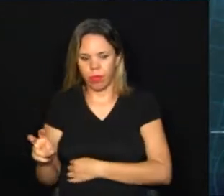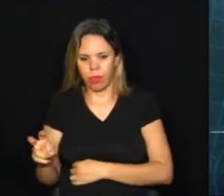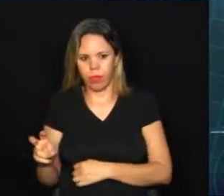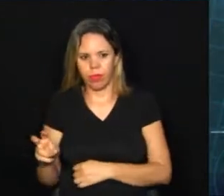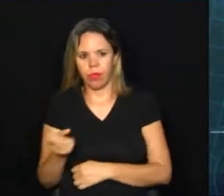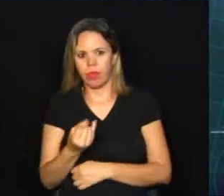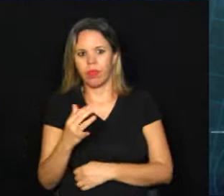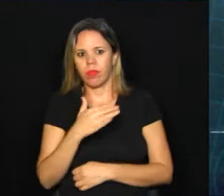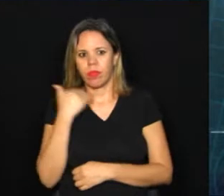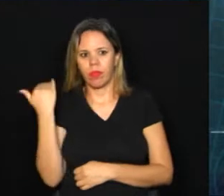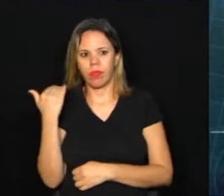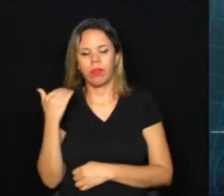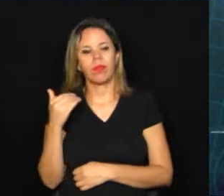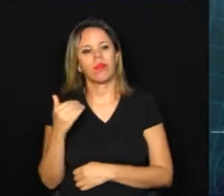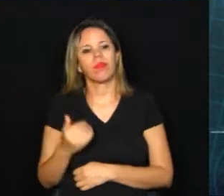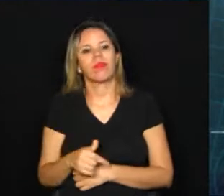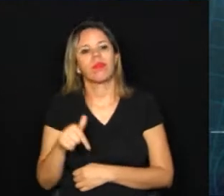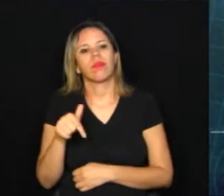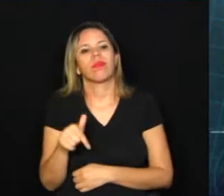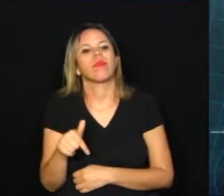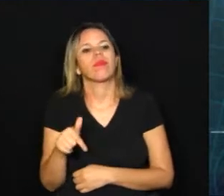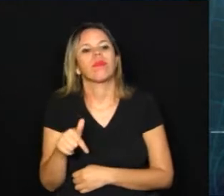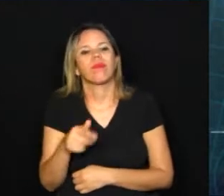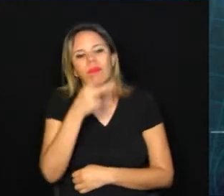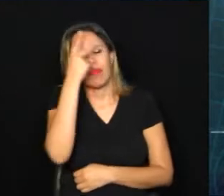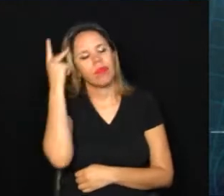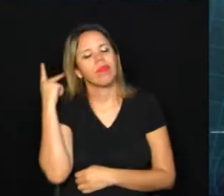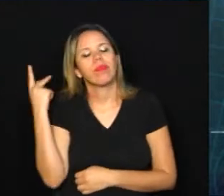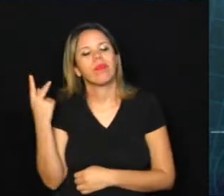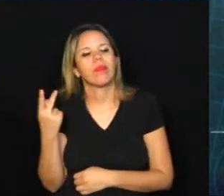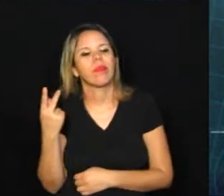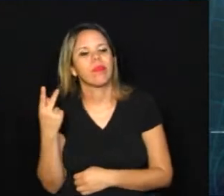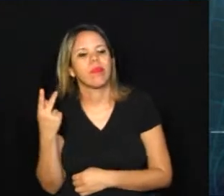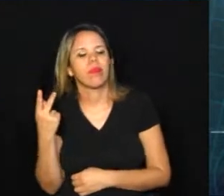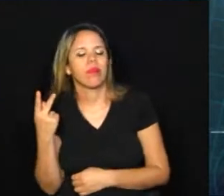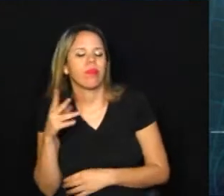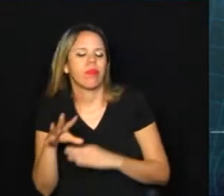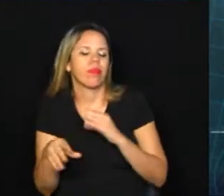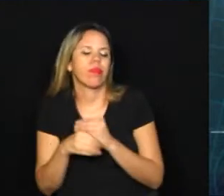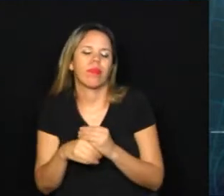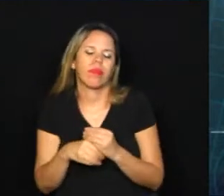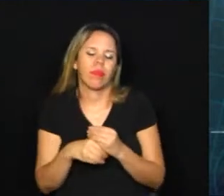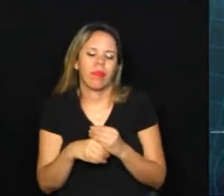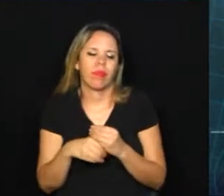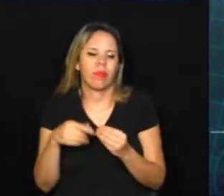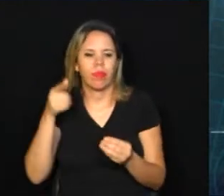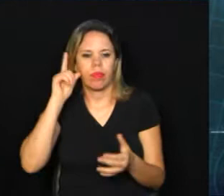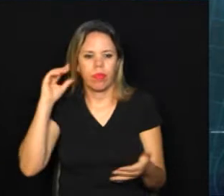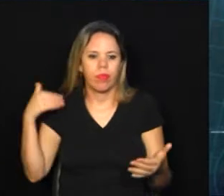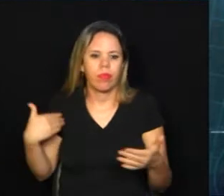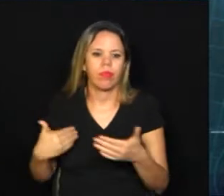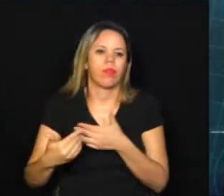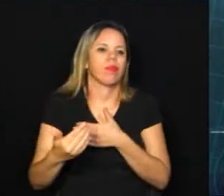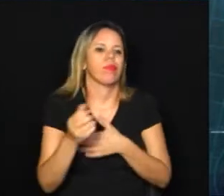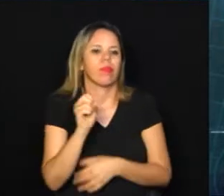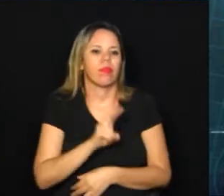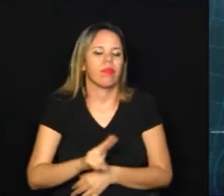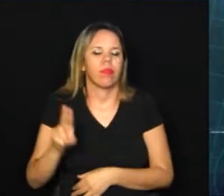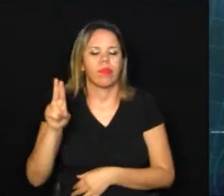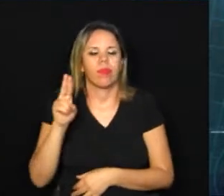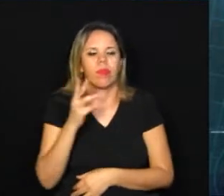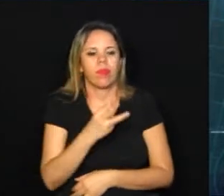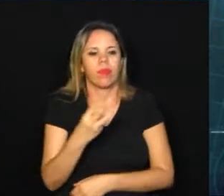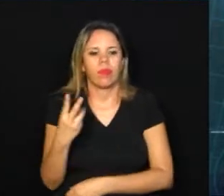1.645 óbitos. Foram 7 vítimas atualizadas nas últimas 24 horas. Sumaré aparece